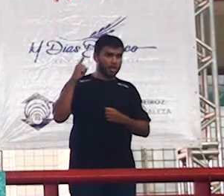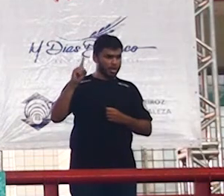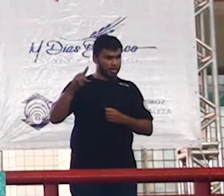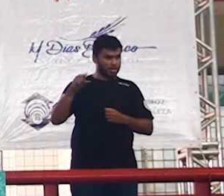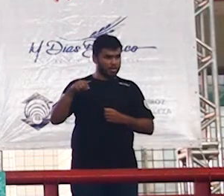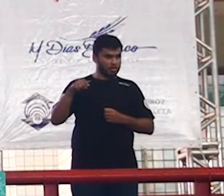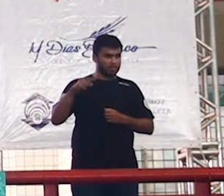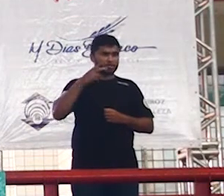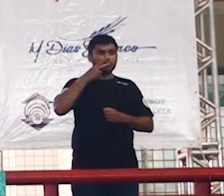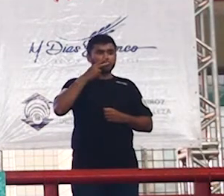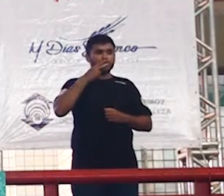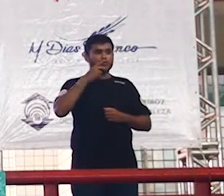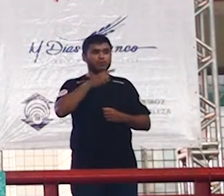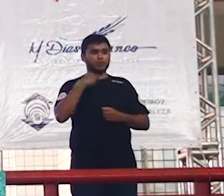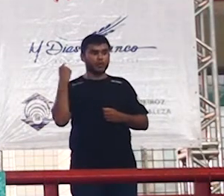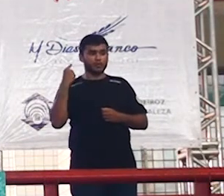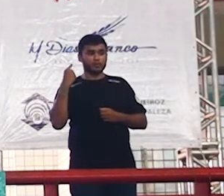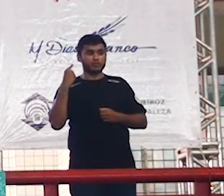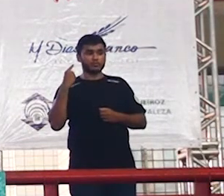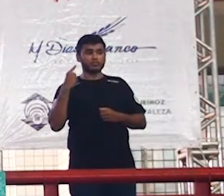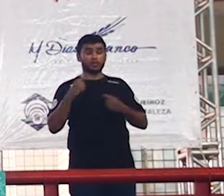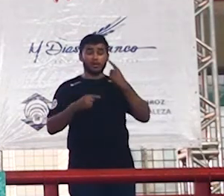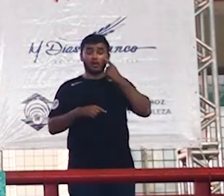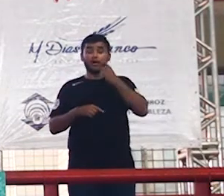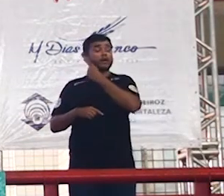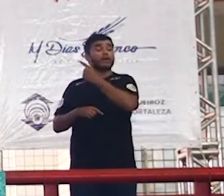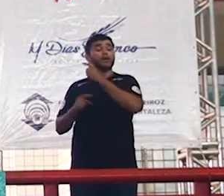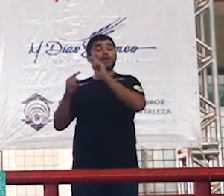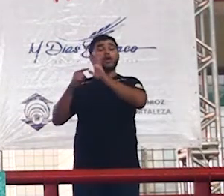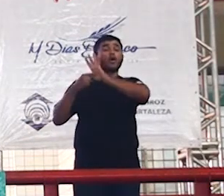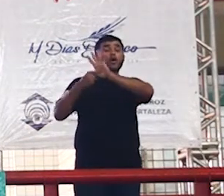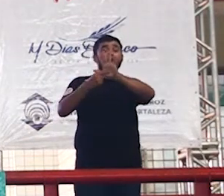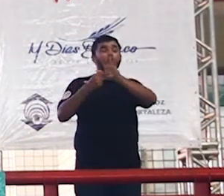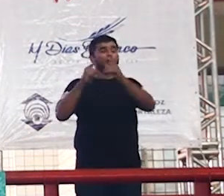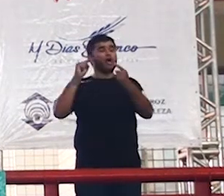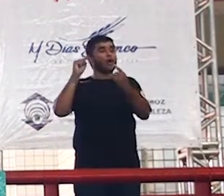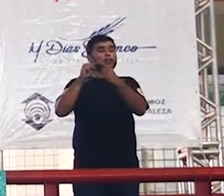Posso. Qual é o objetivo do autor do texto?